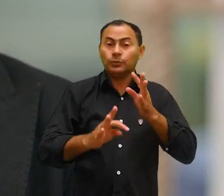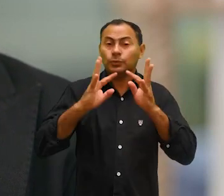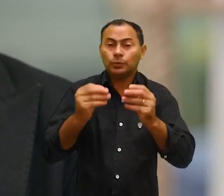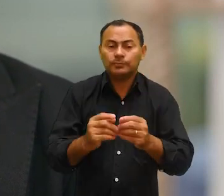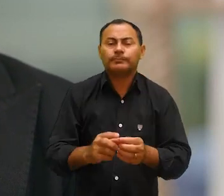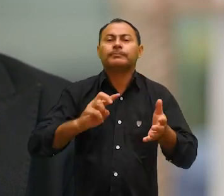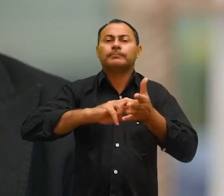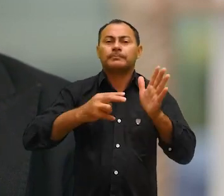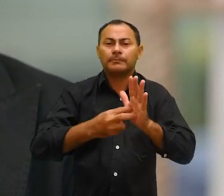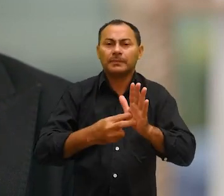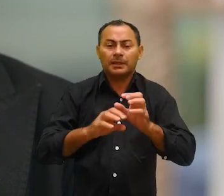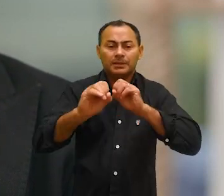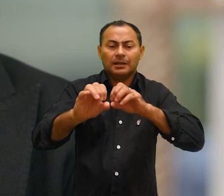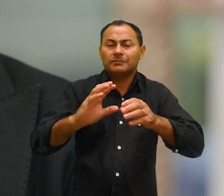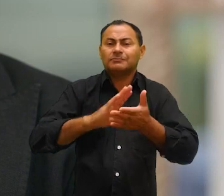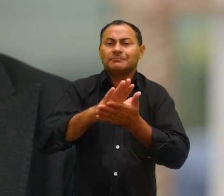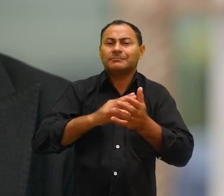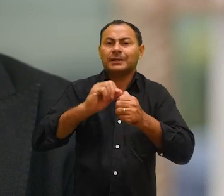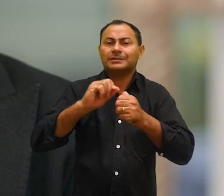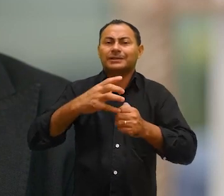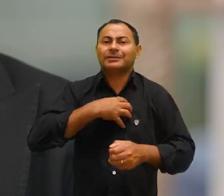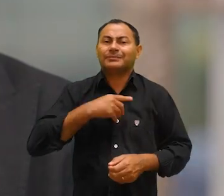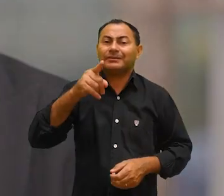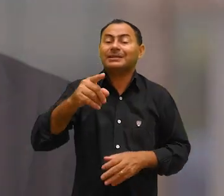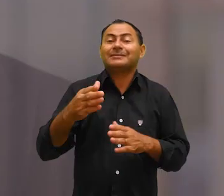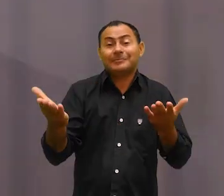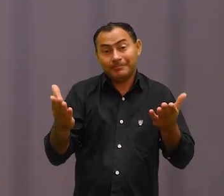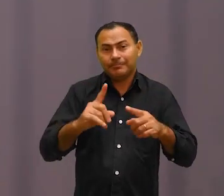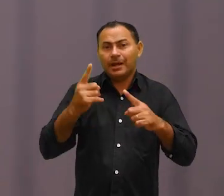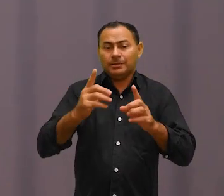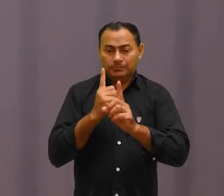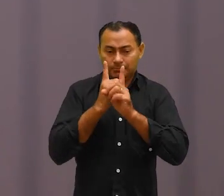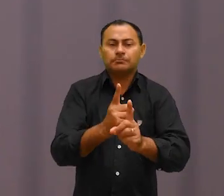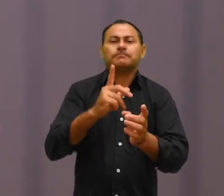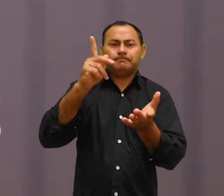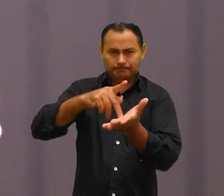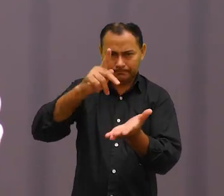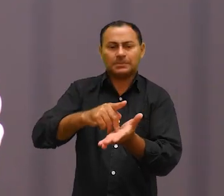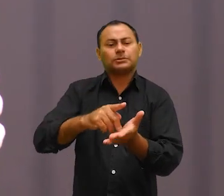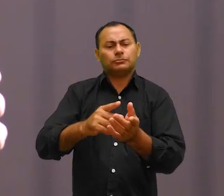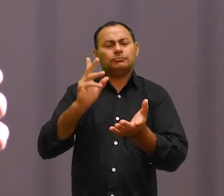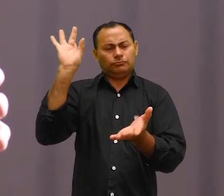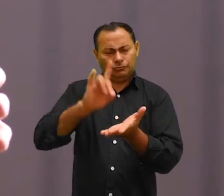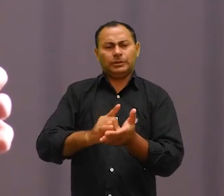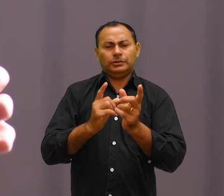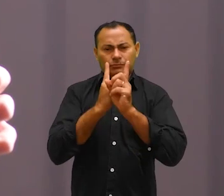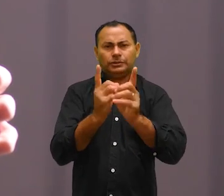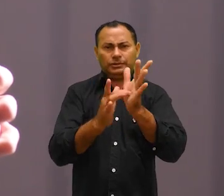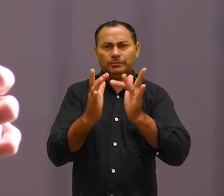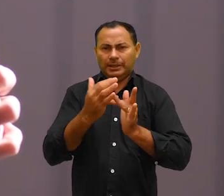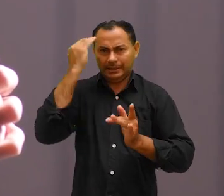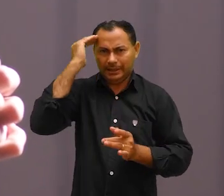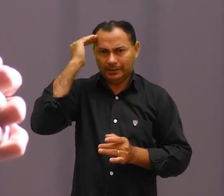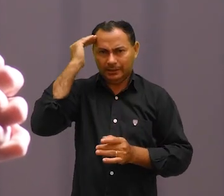tudo", significa que este ensino não faz sentido para você. Mas um discípulo verdadeiro de Jesus Cristo, que entende